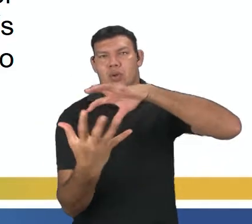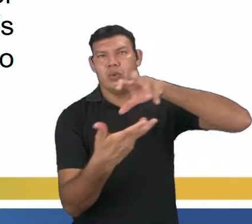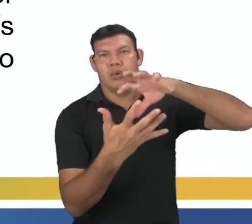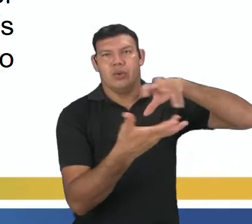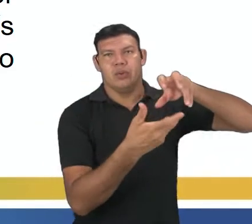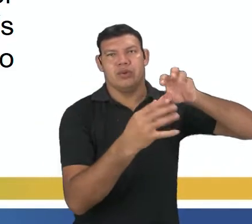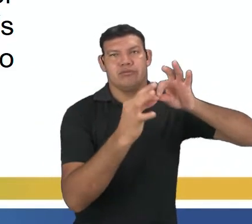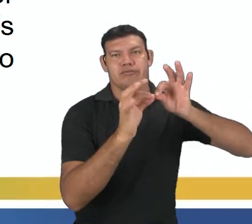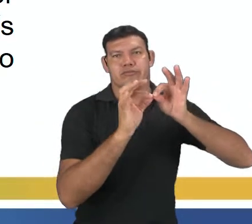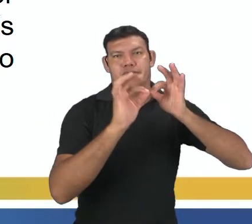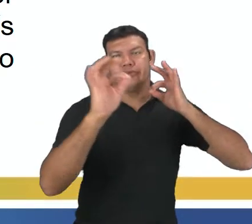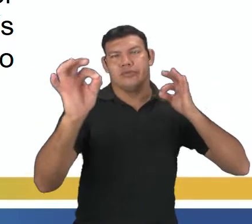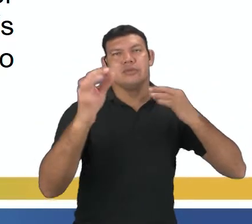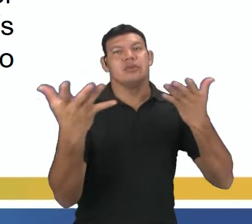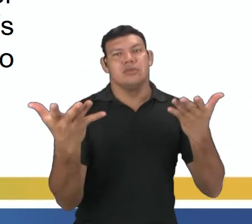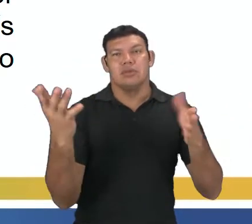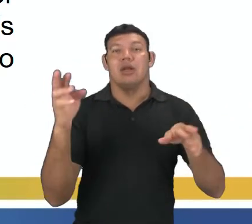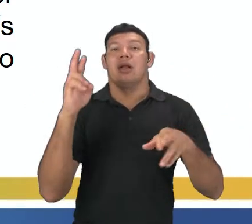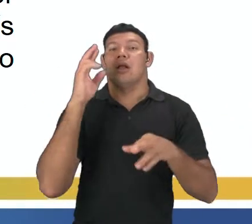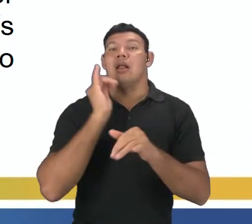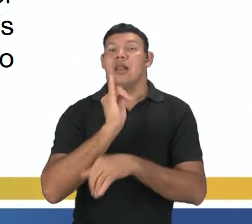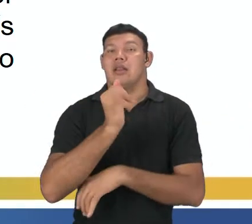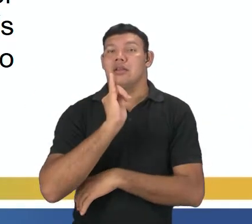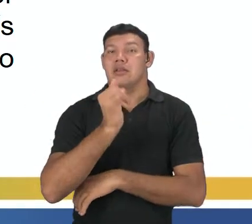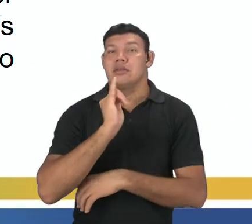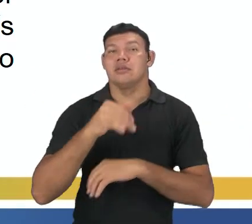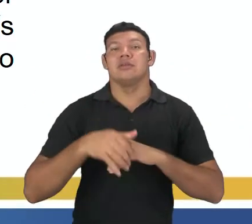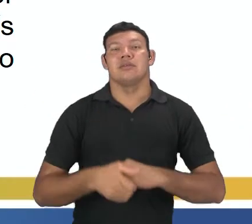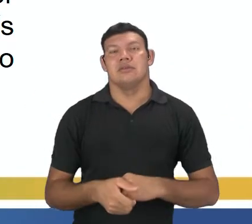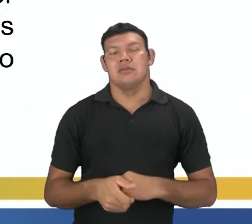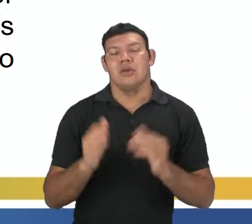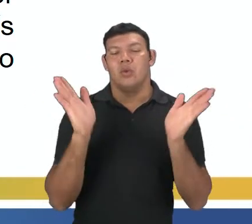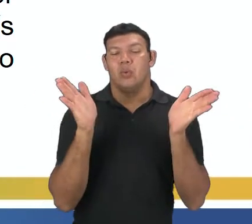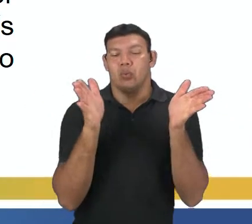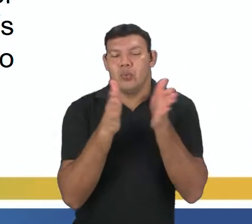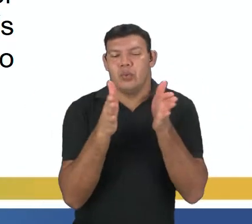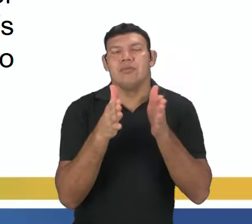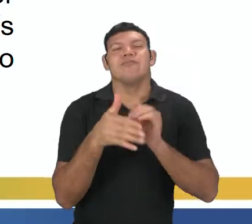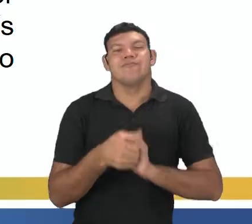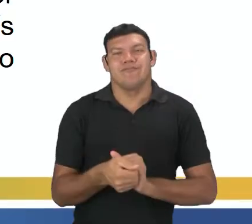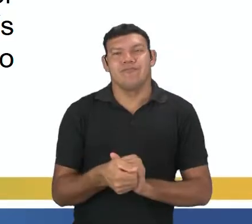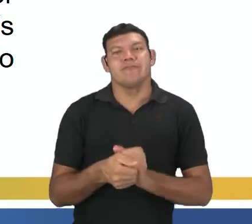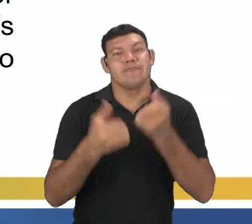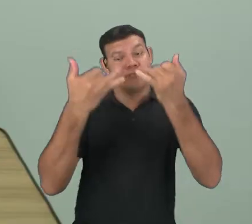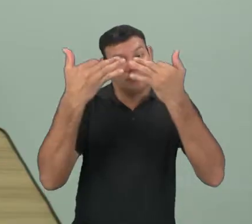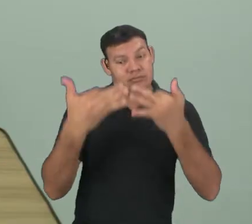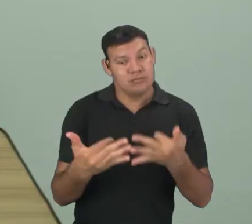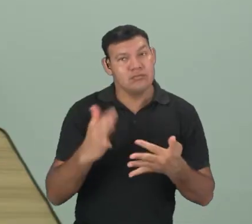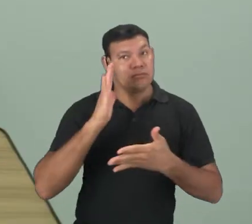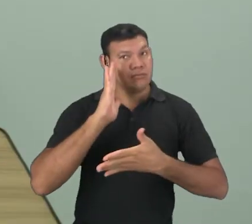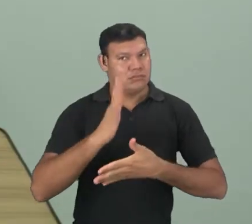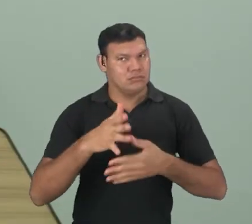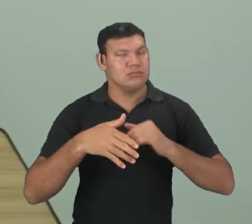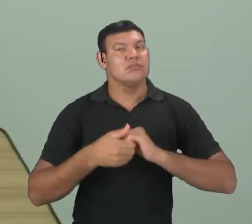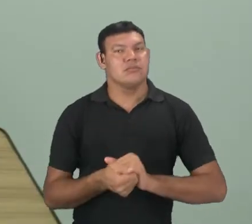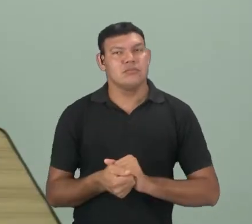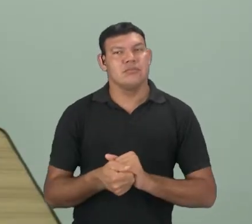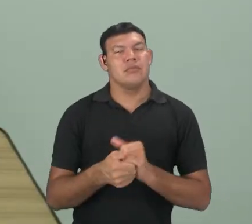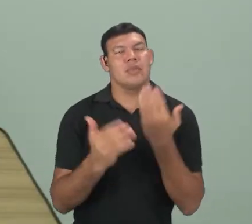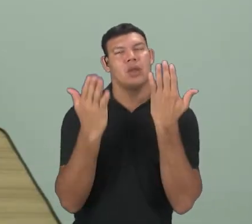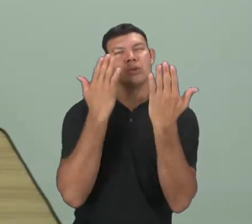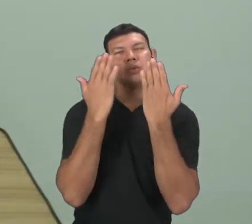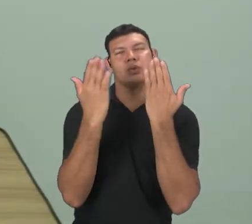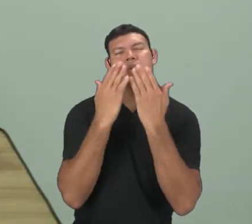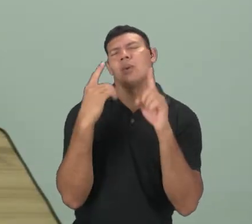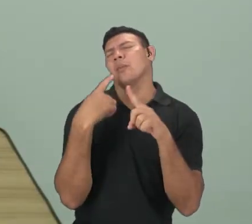imaginária. Em todo caso, a narrativa continuará sendo curta. É como eu estou falando para vocês. A gente pode comparar. Por